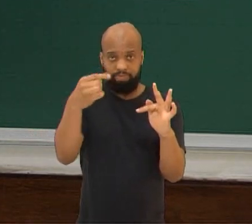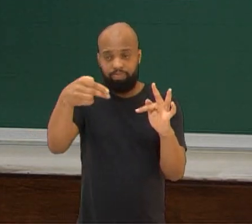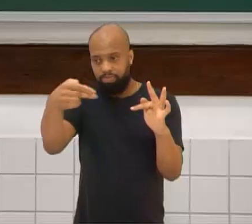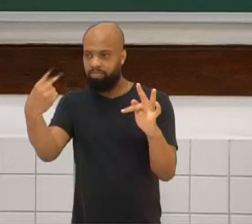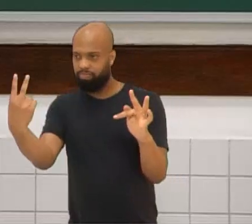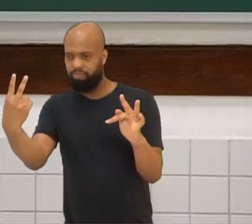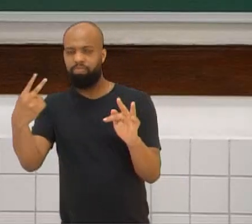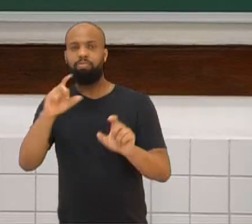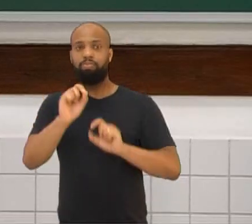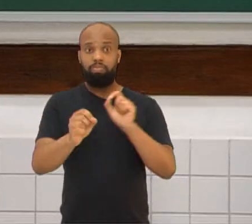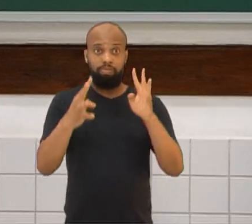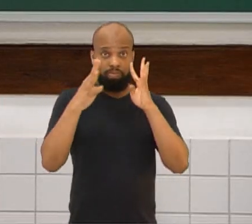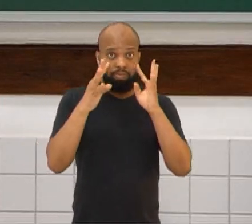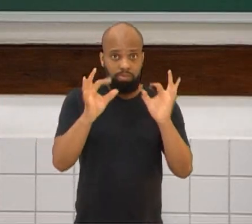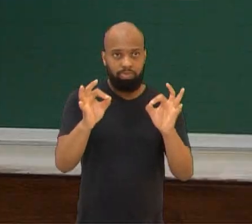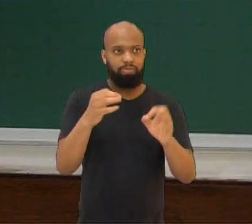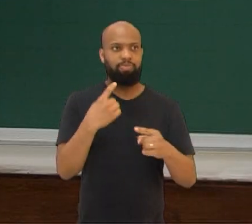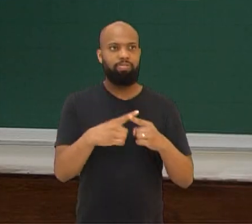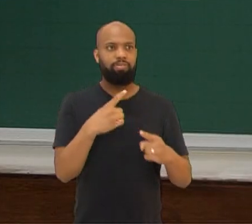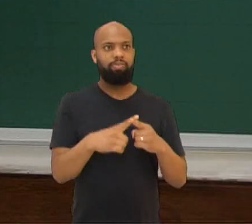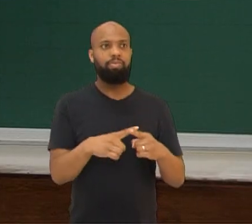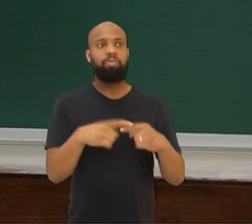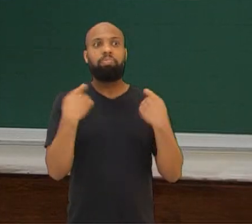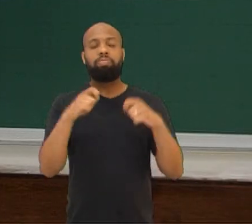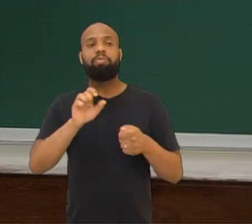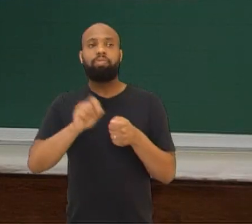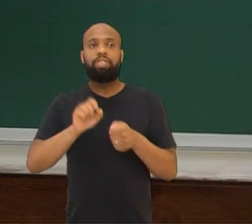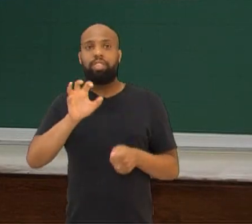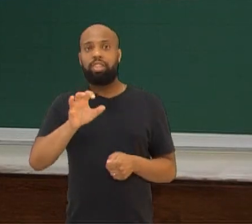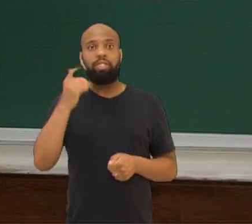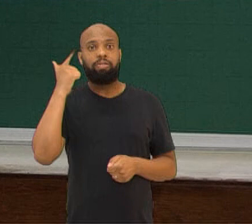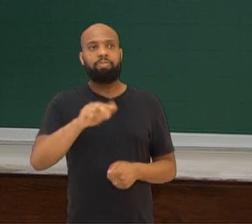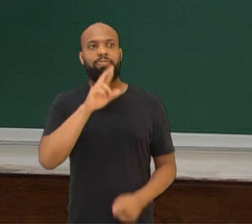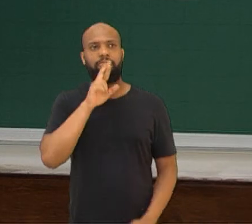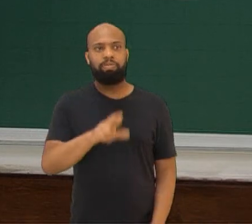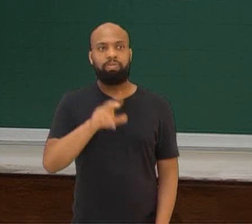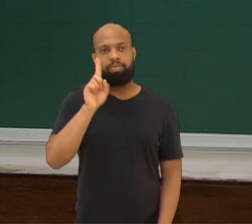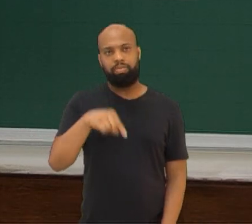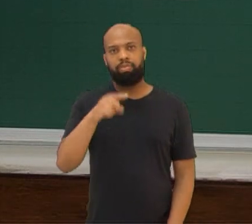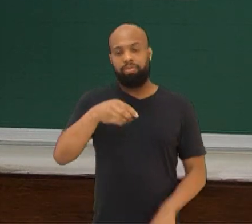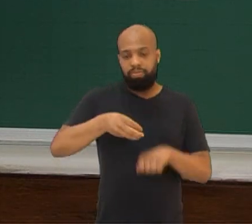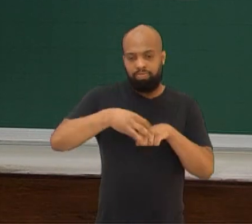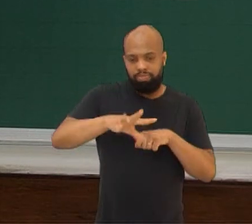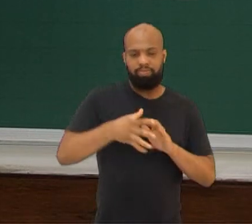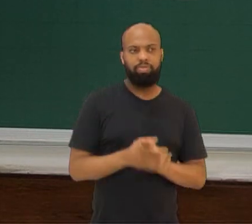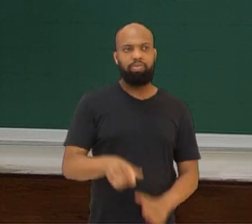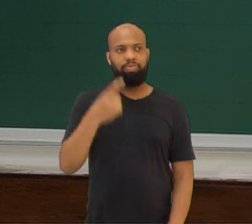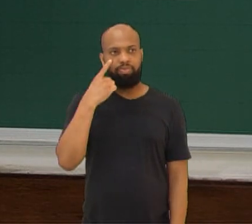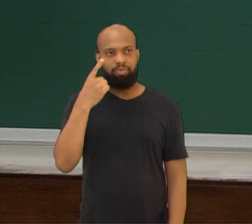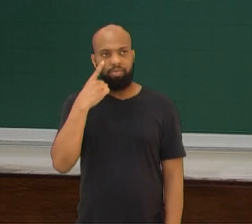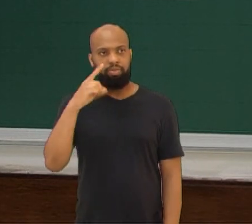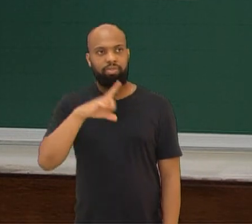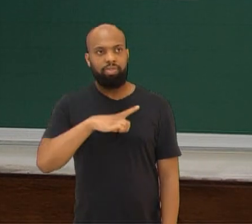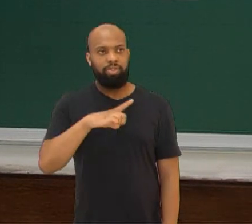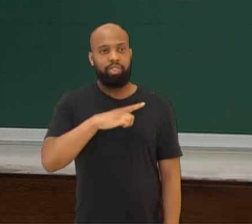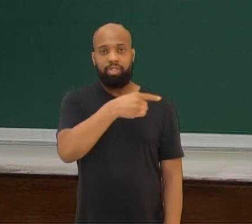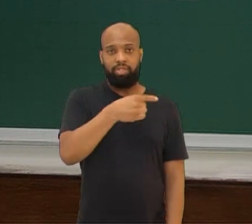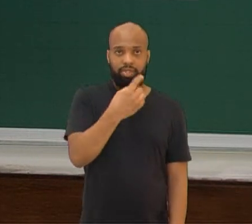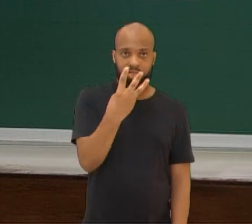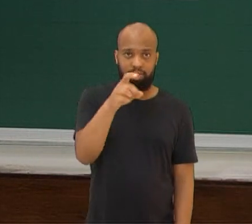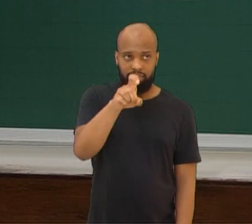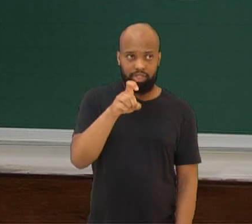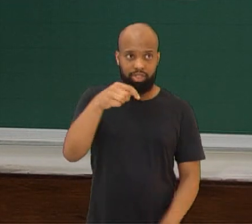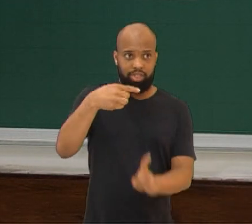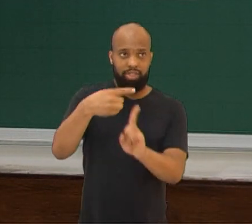2. Porque prestem atenção, senão eu não consigo resolver isso aqui. É uma dica. Olha aqui, estão vendo que eu tenho menos